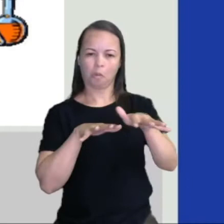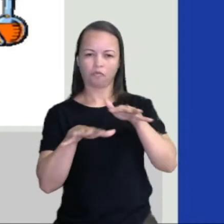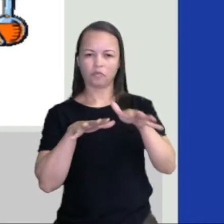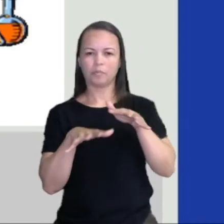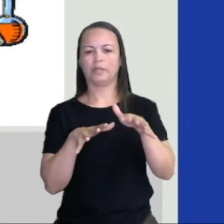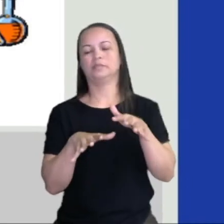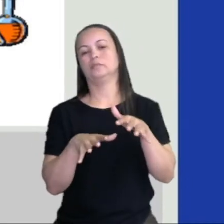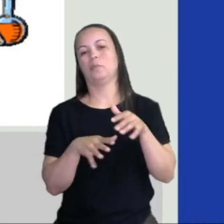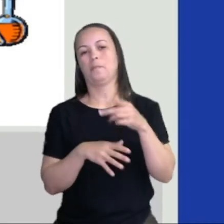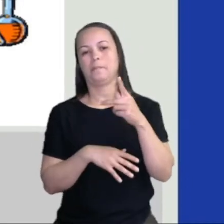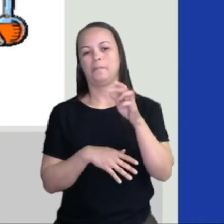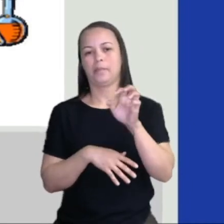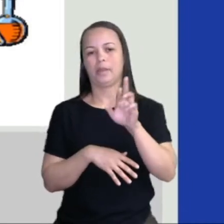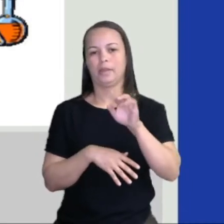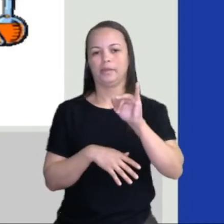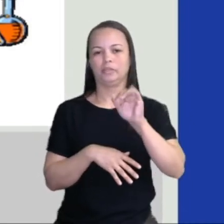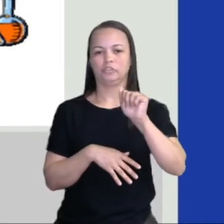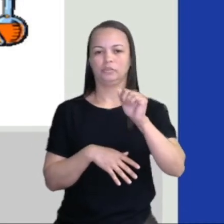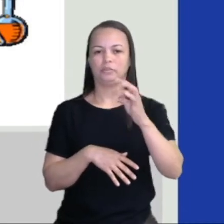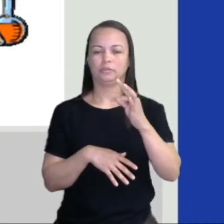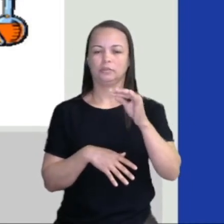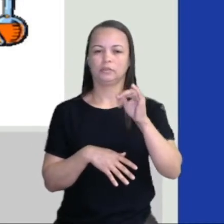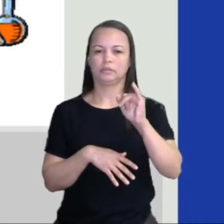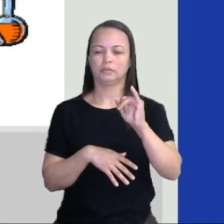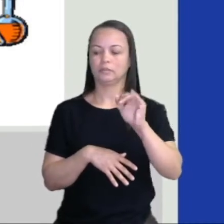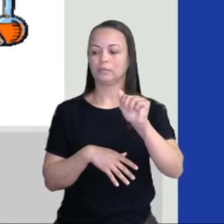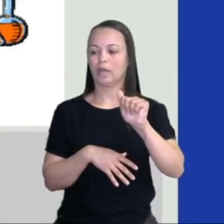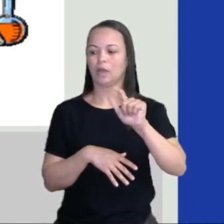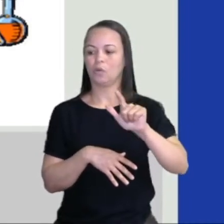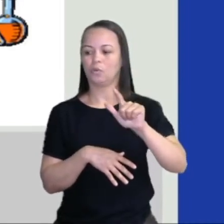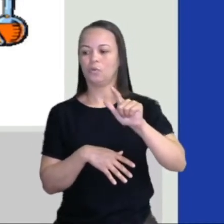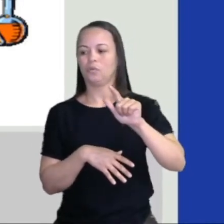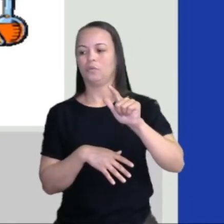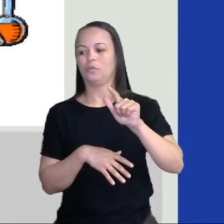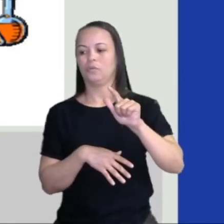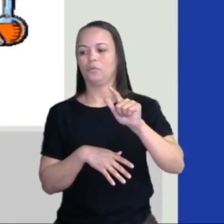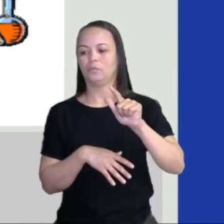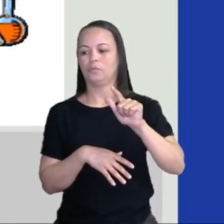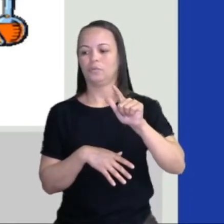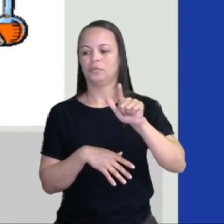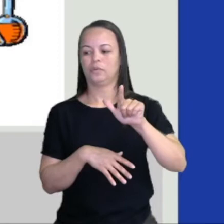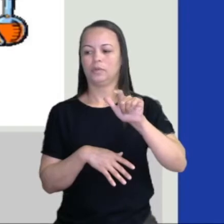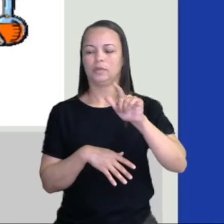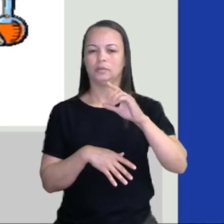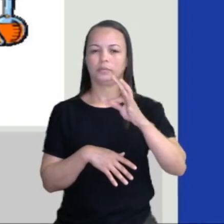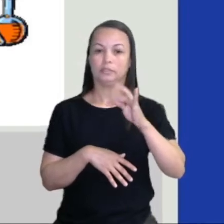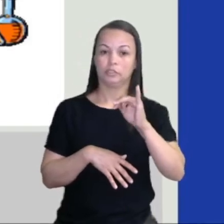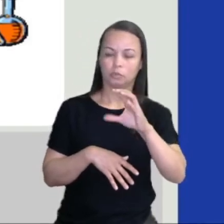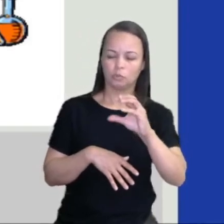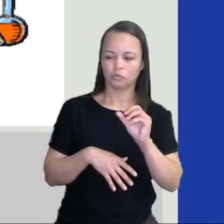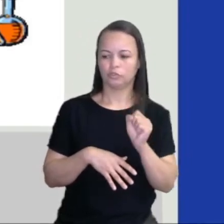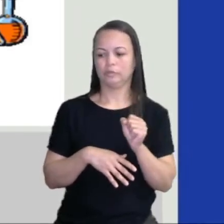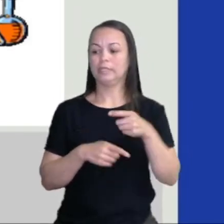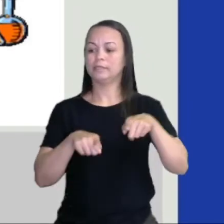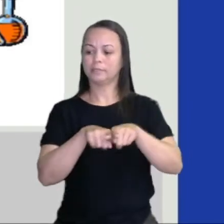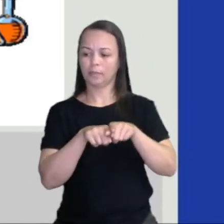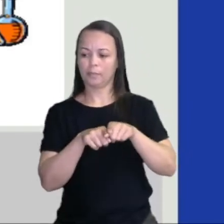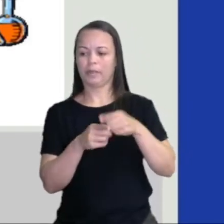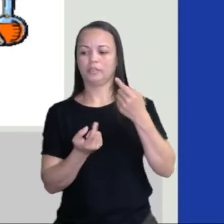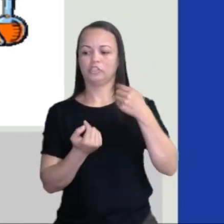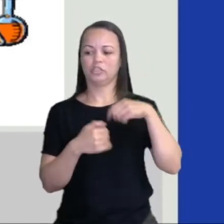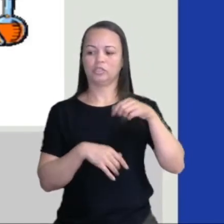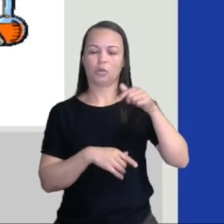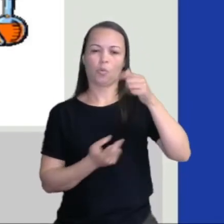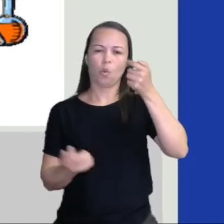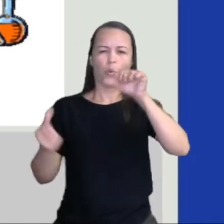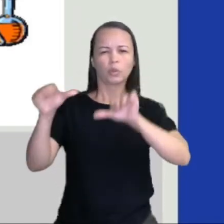gente previamente já mencionou. E a digestão, que a gente chama química, é a transformação das moléculas mais complexas em moléculas mais